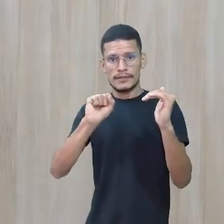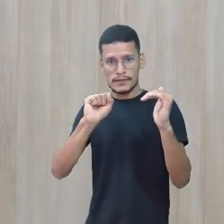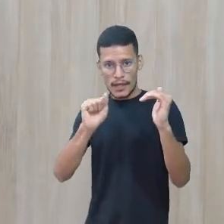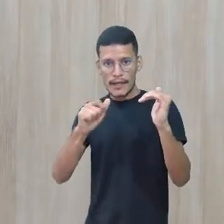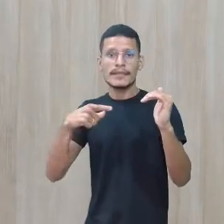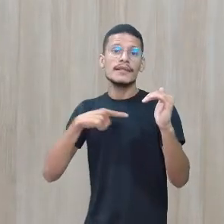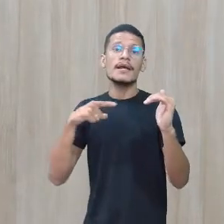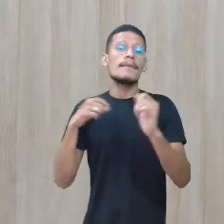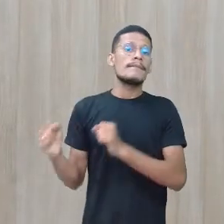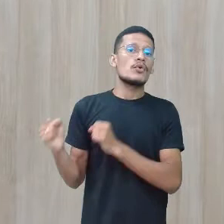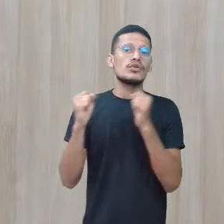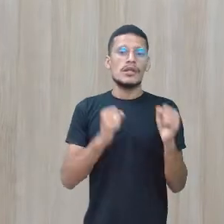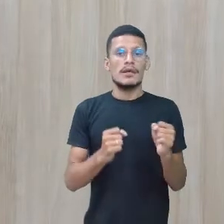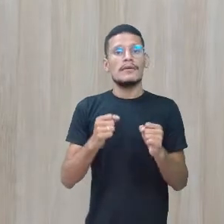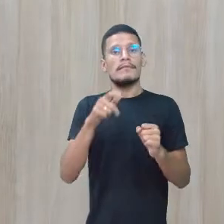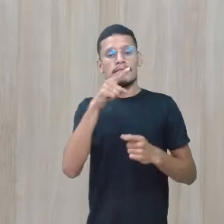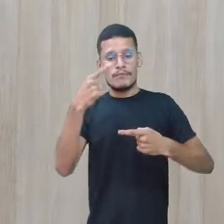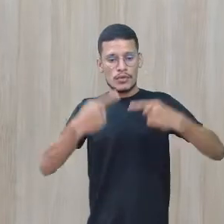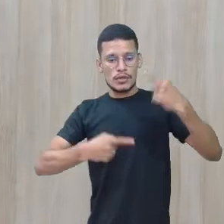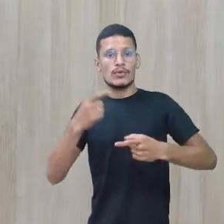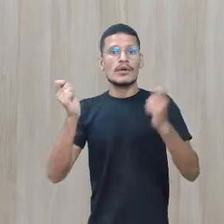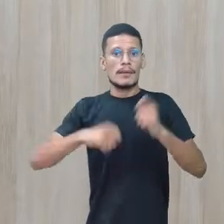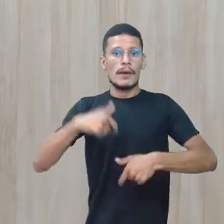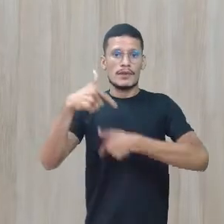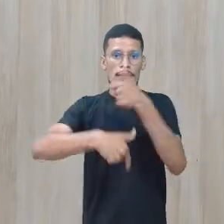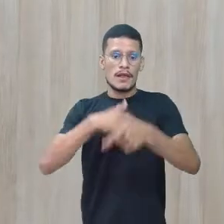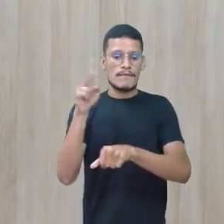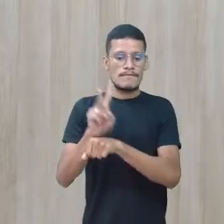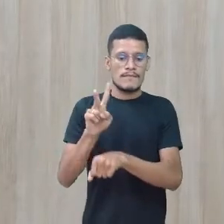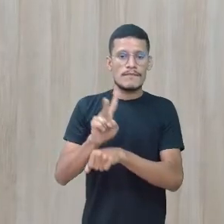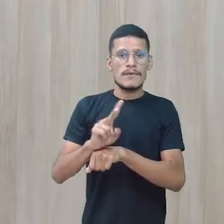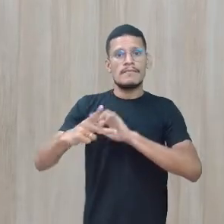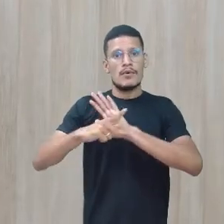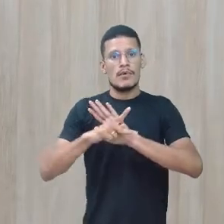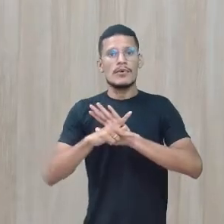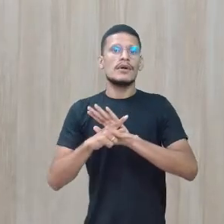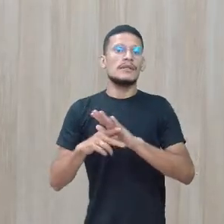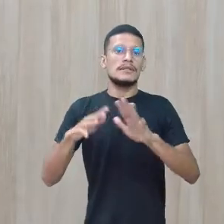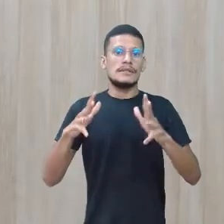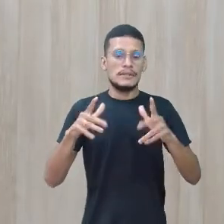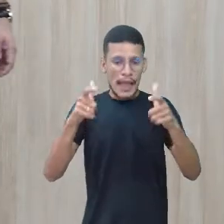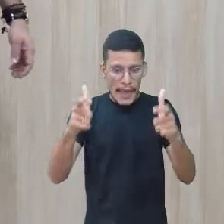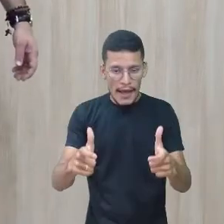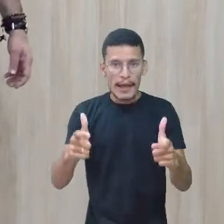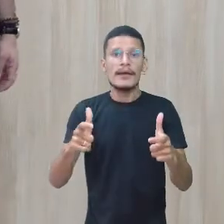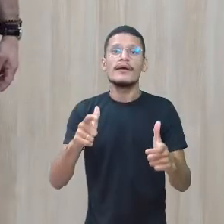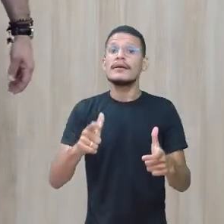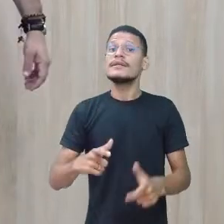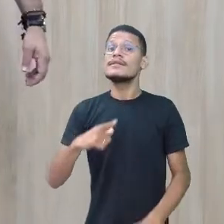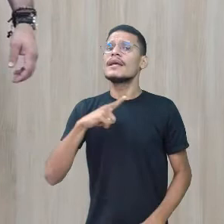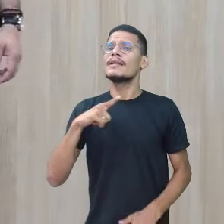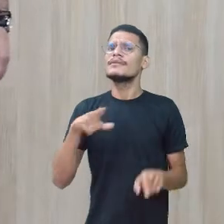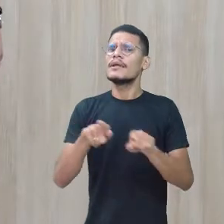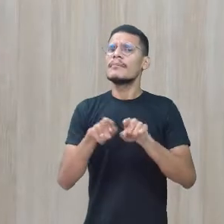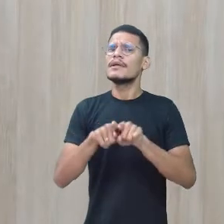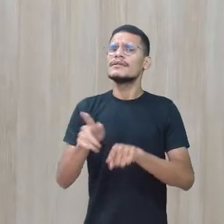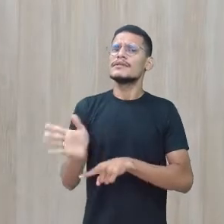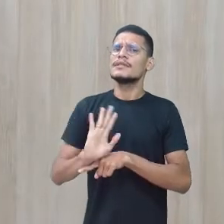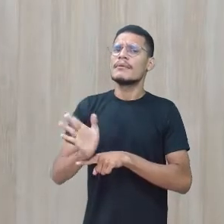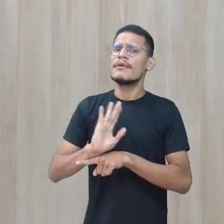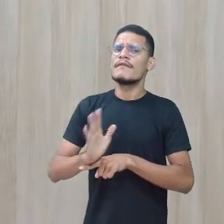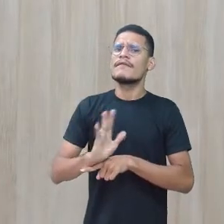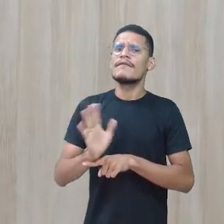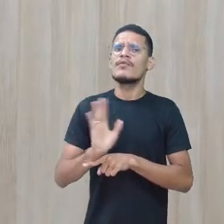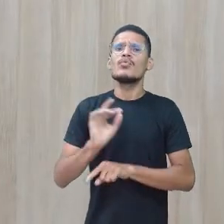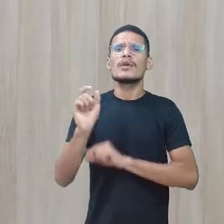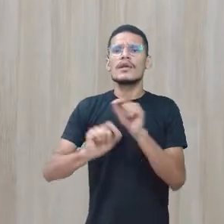nobres que trabalhavam na defesa, né, da terra, né, os cavaleiros. Inclusive, recentemente estava até no cinema aí um filme bem interessante,